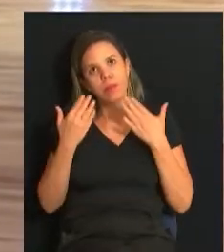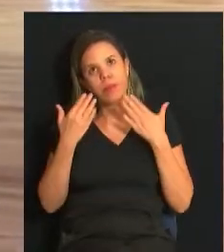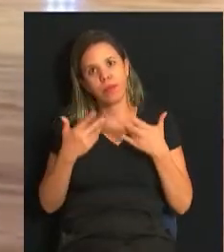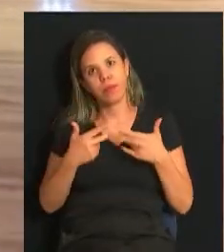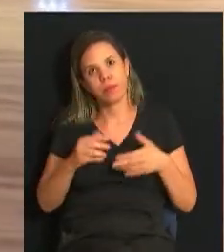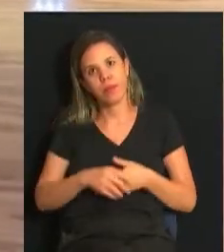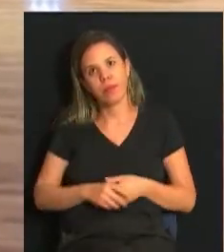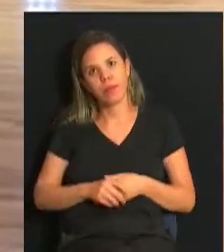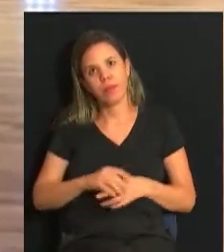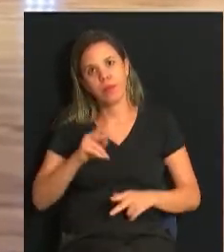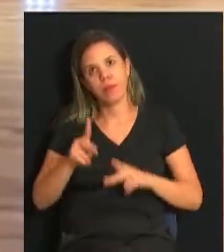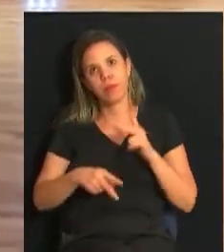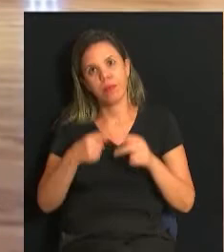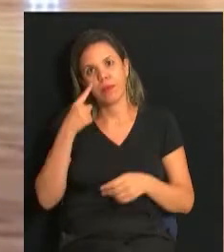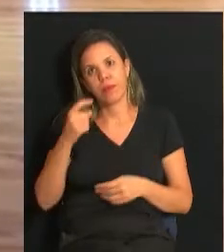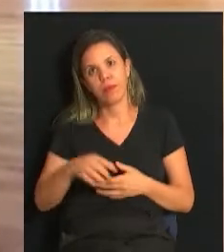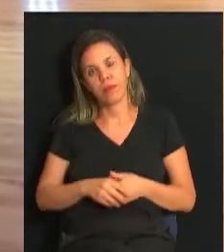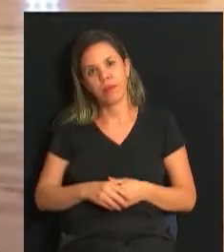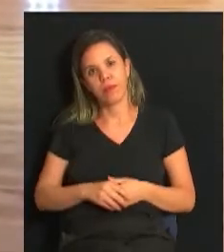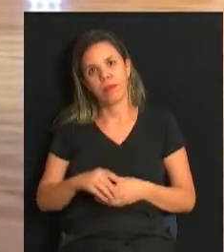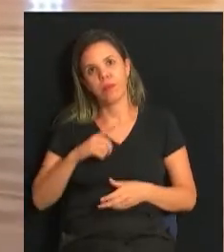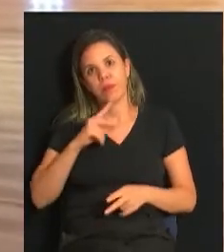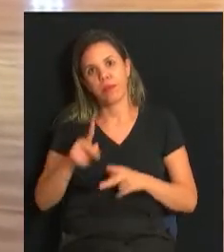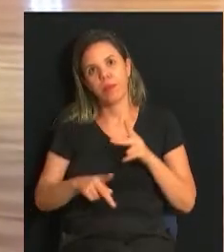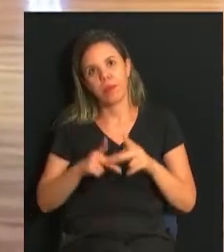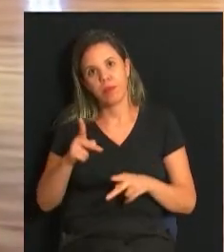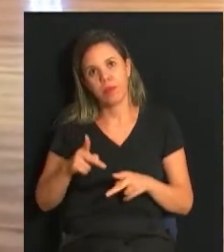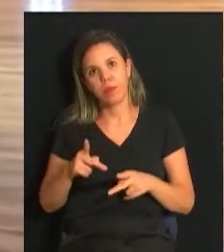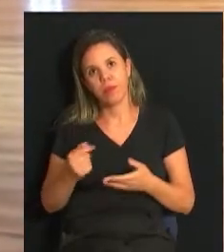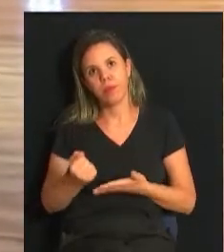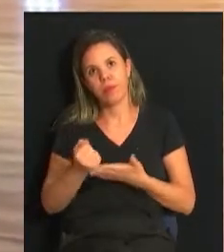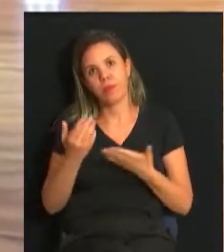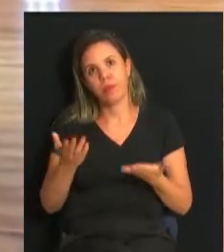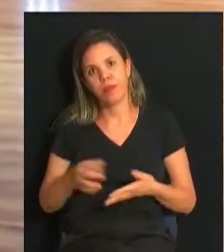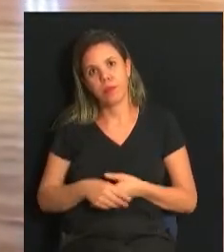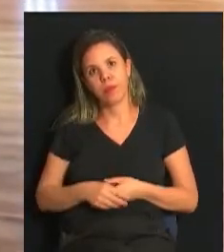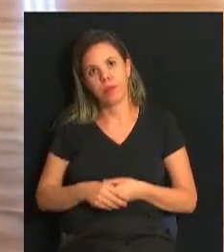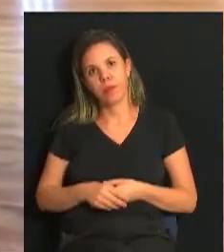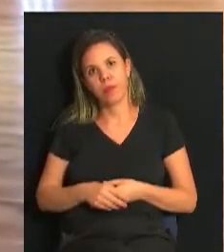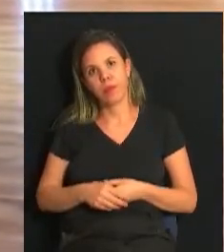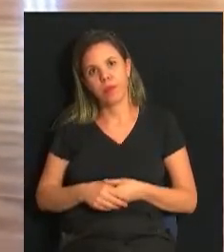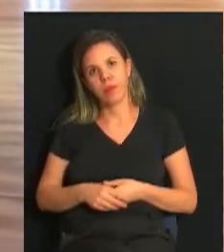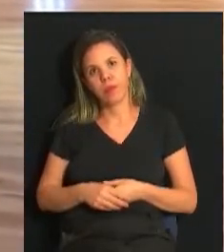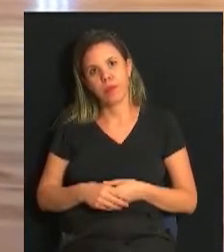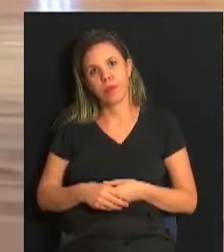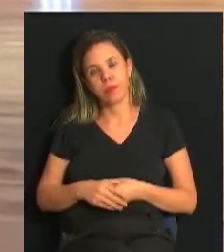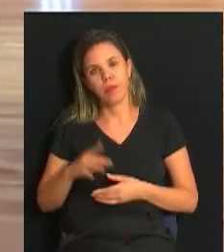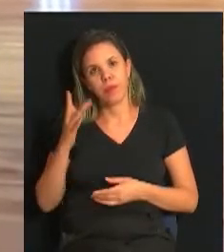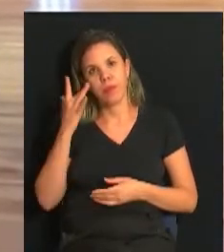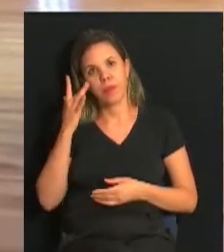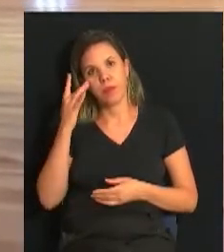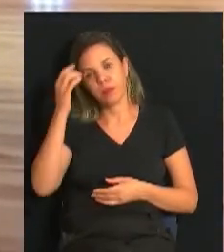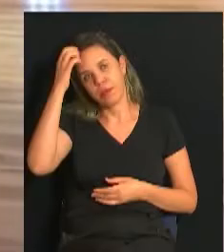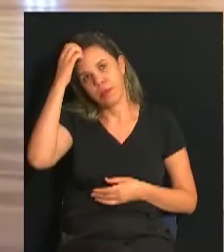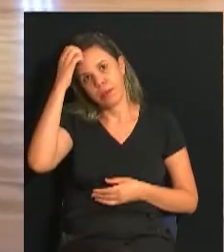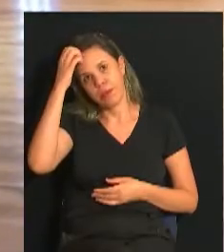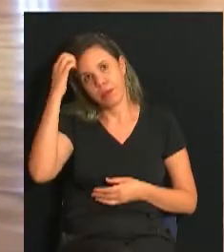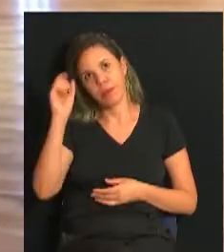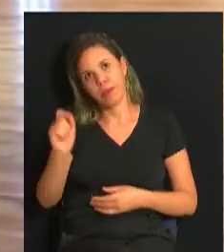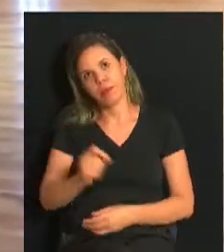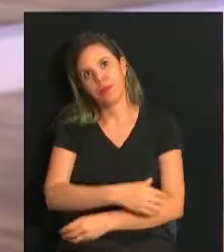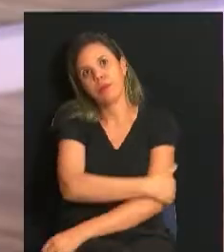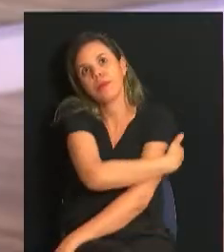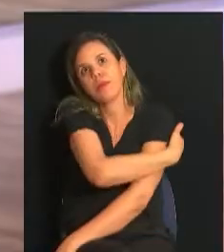muita gente interessada eu vou arrancar pessoas aliás cair mas eu acho que é